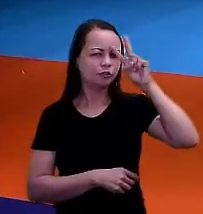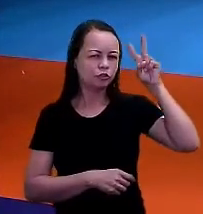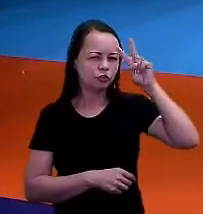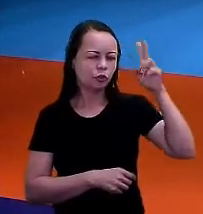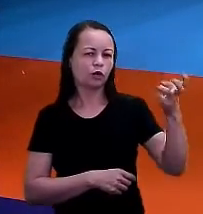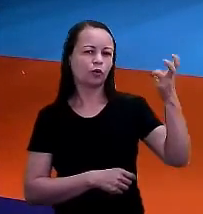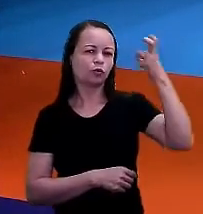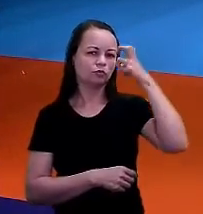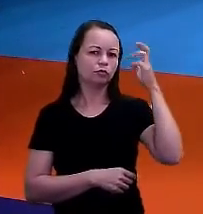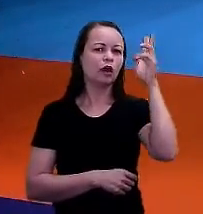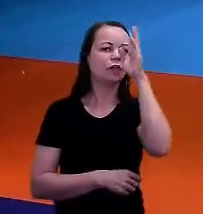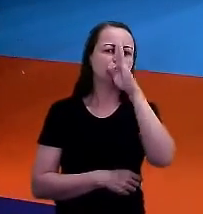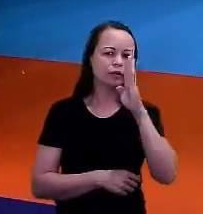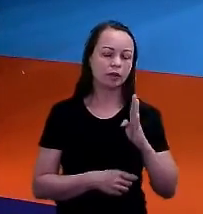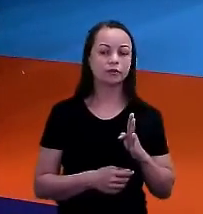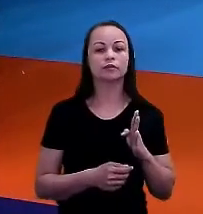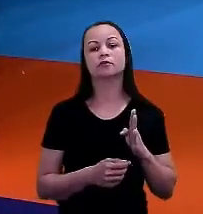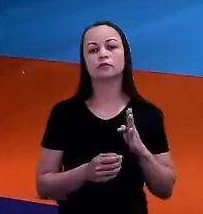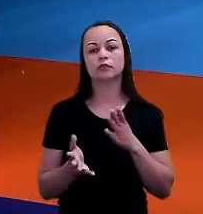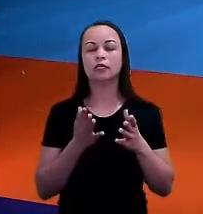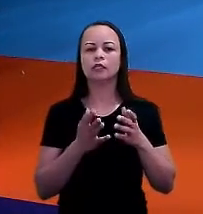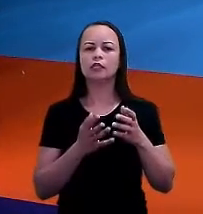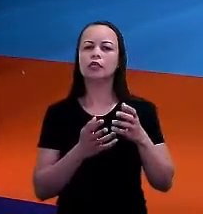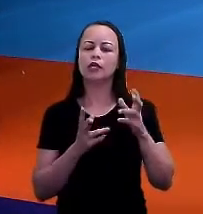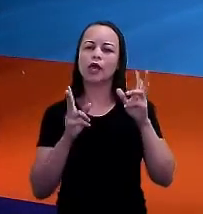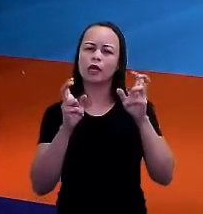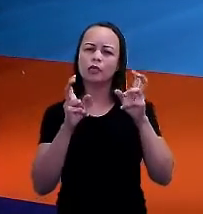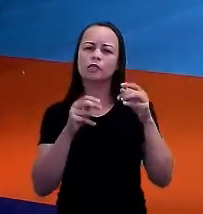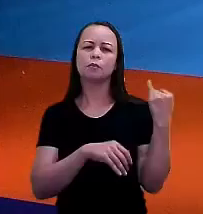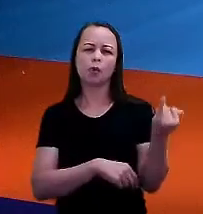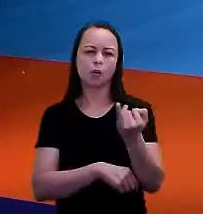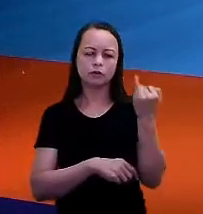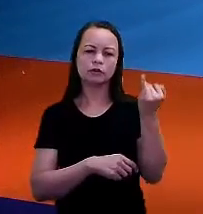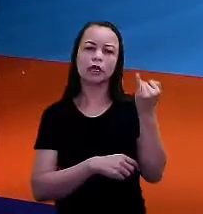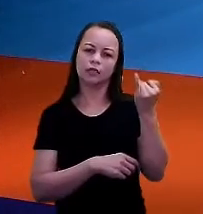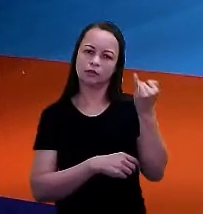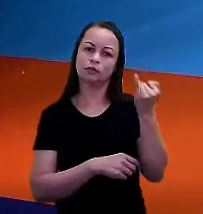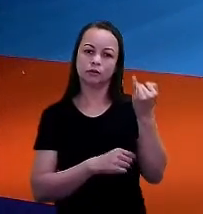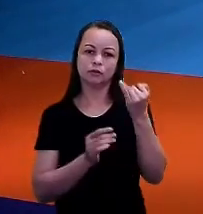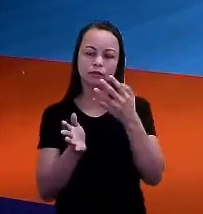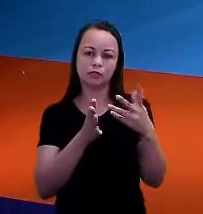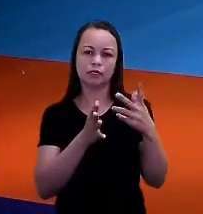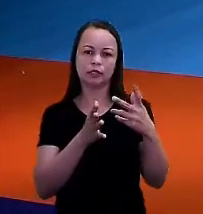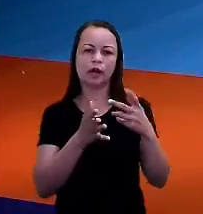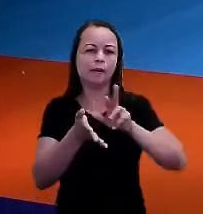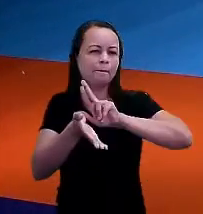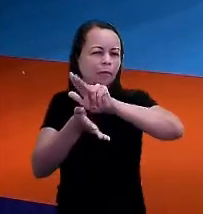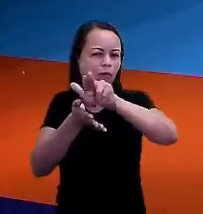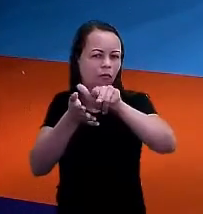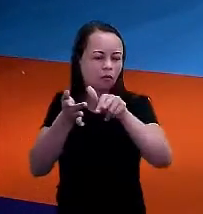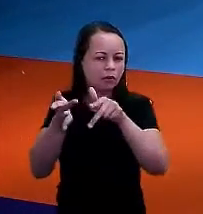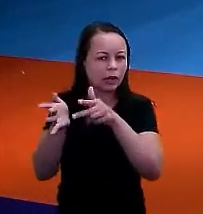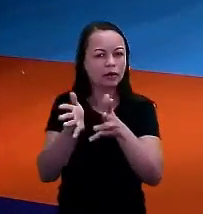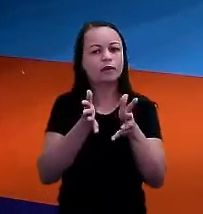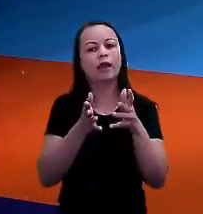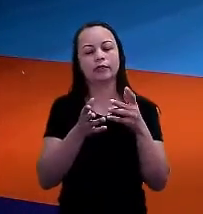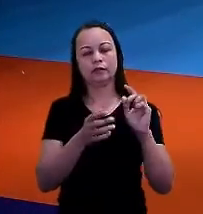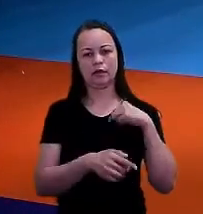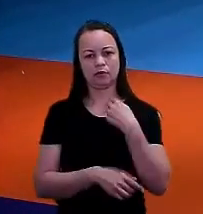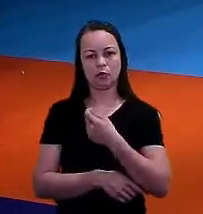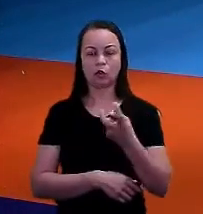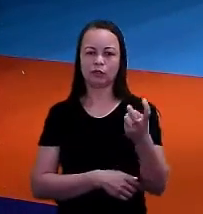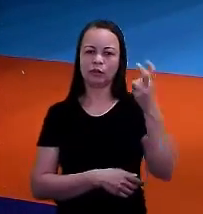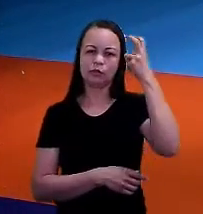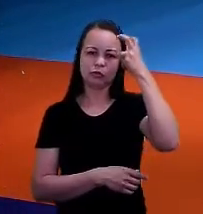do Brasil e de enfatizar a riqueza, a pluralidade da nossa cultura,